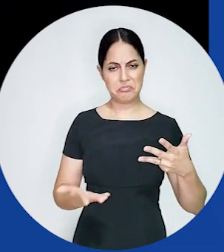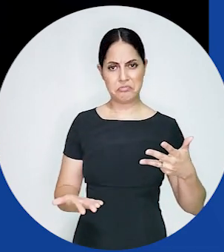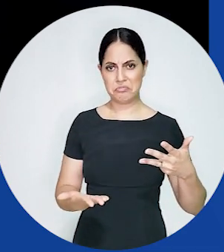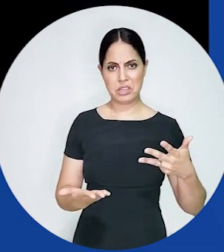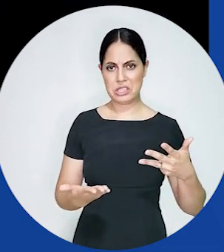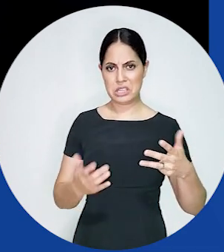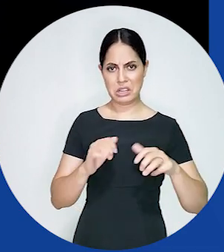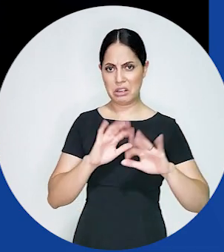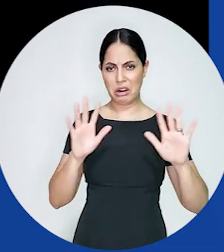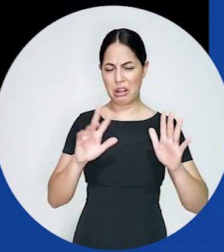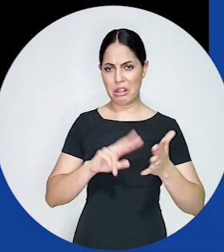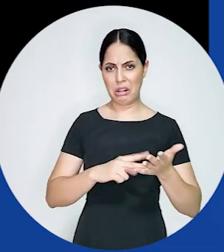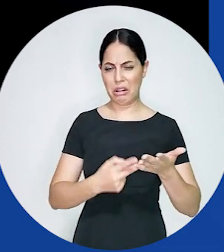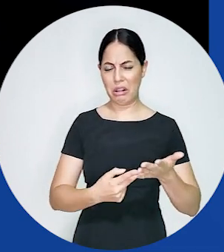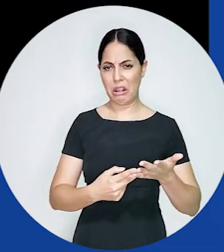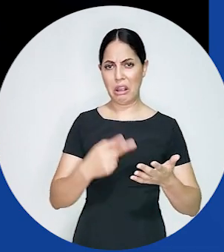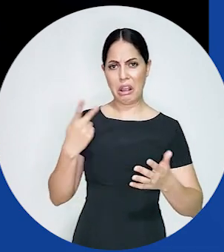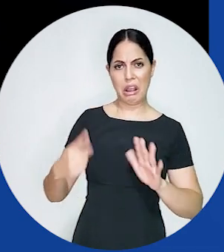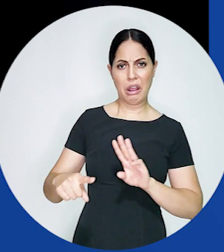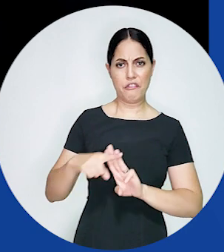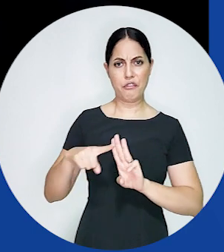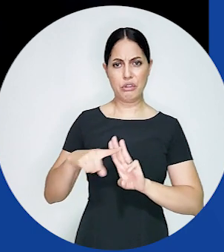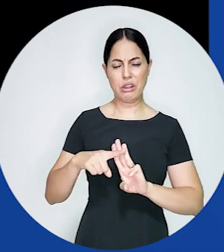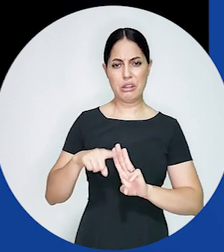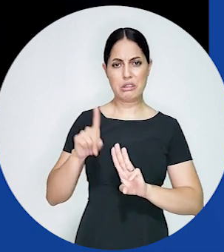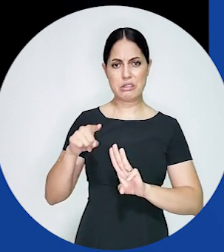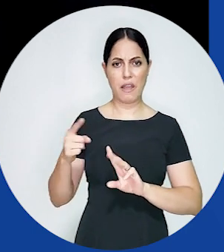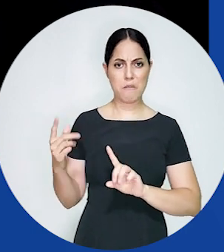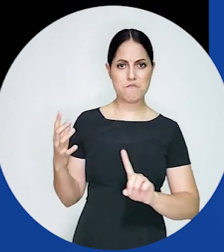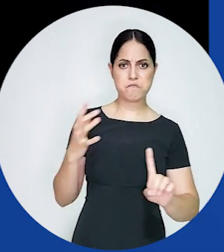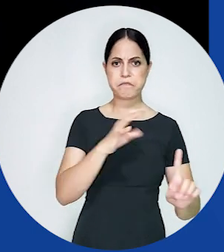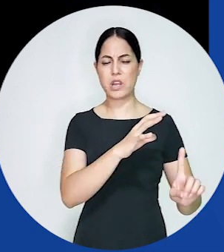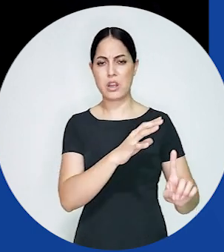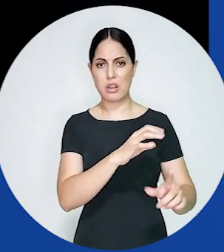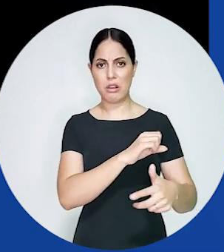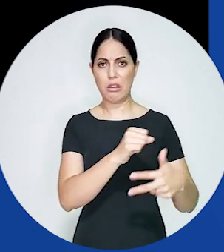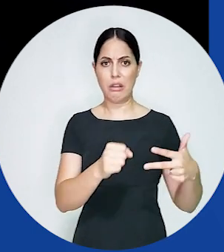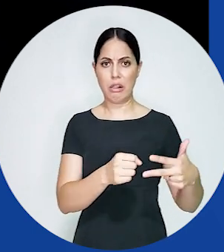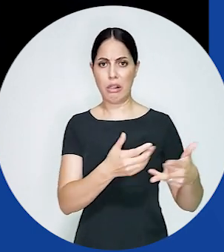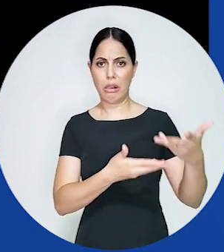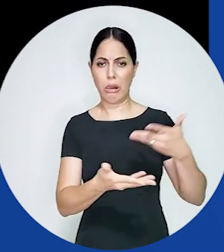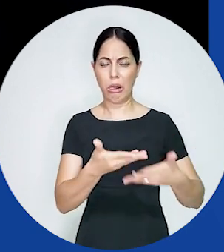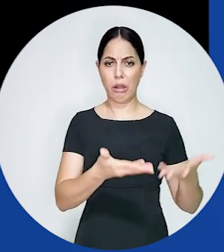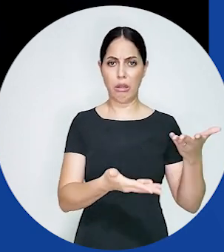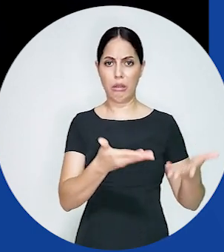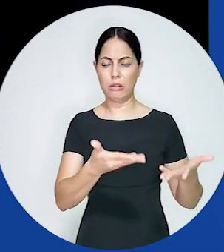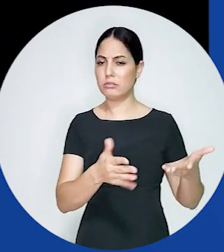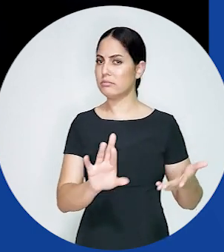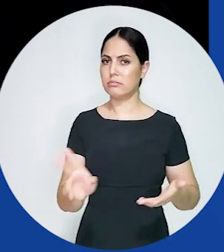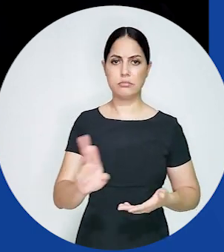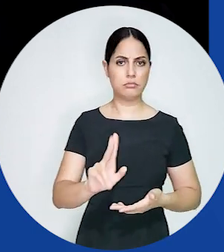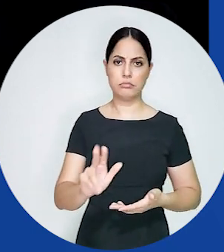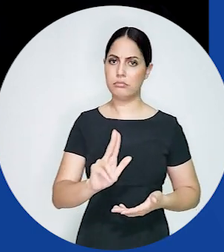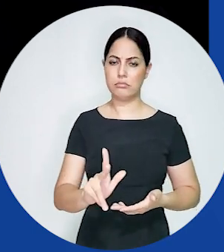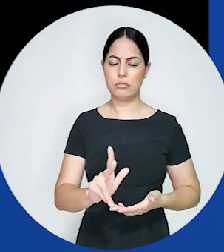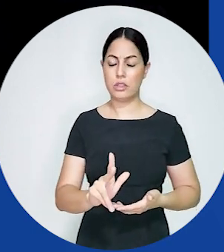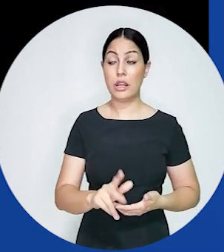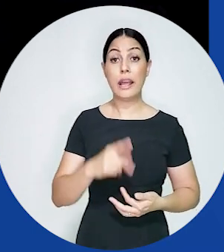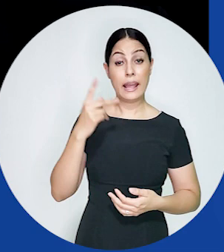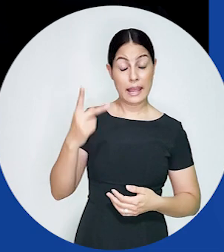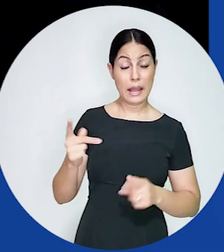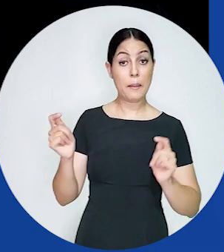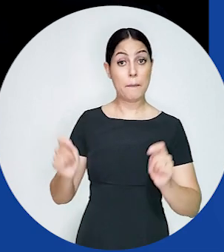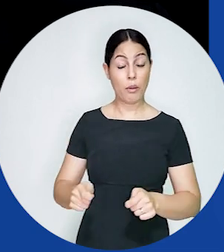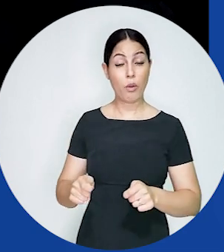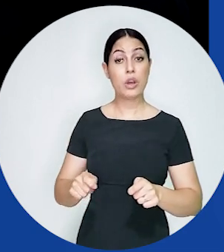constitucional que permita esta interpretação de que as Forças Armadas têm o poder de intervir para